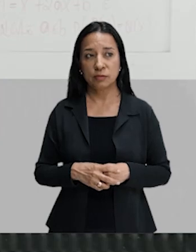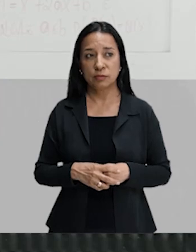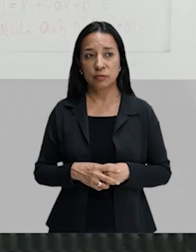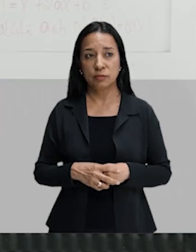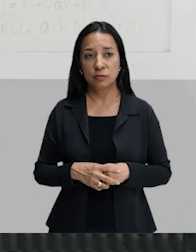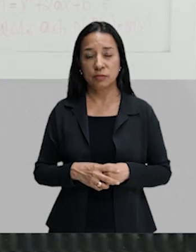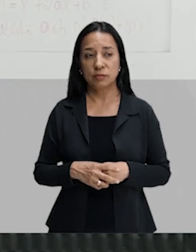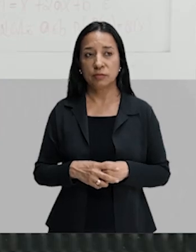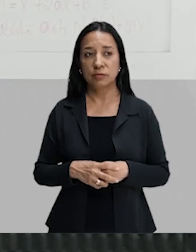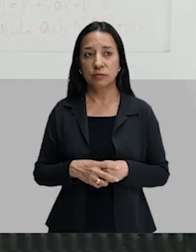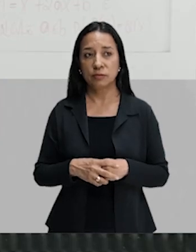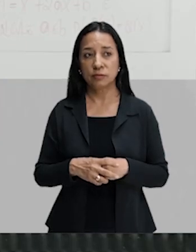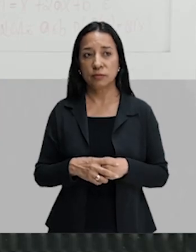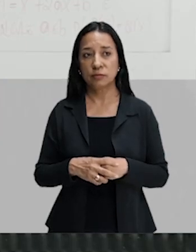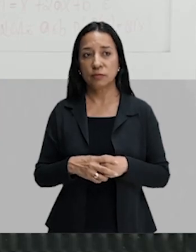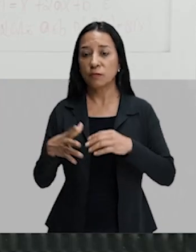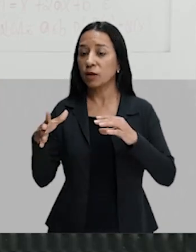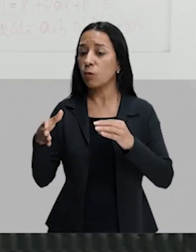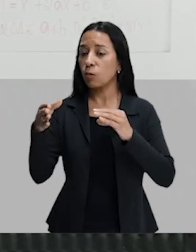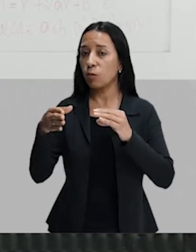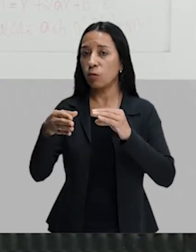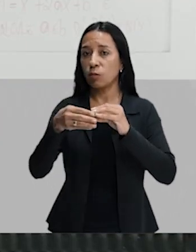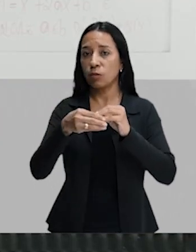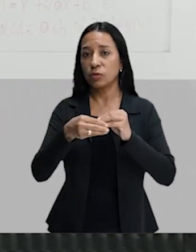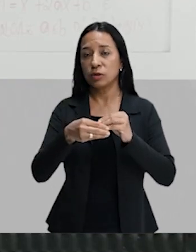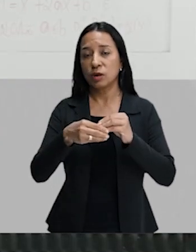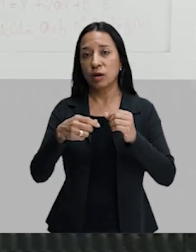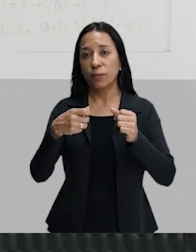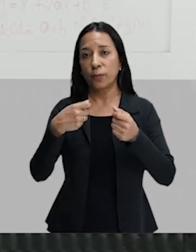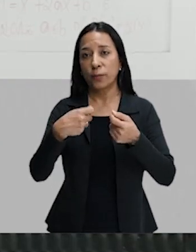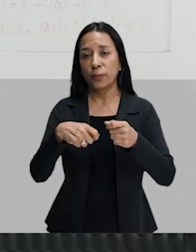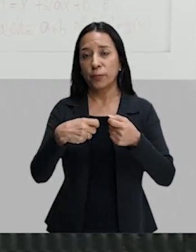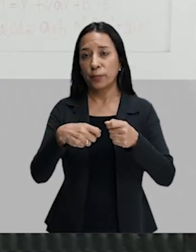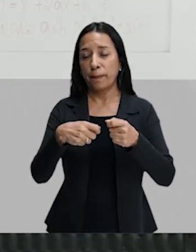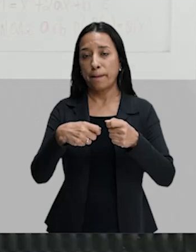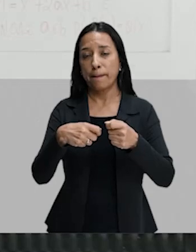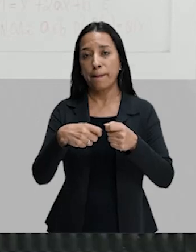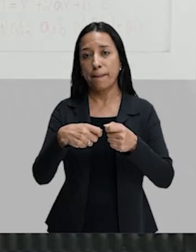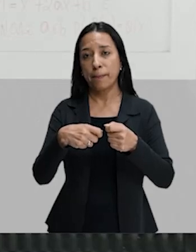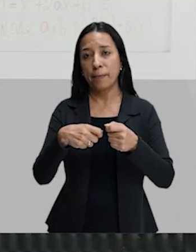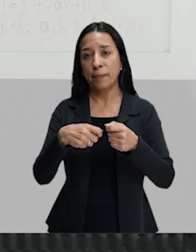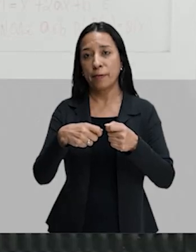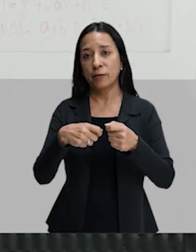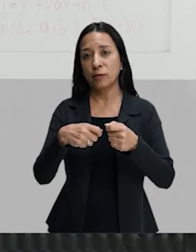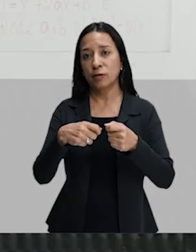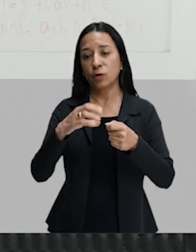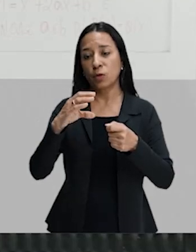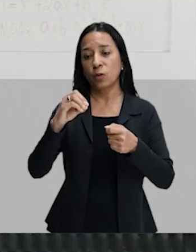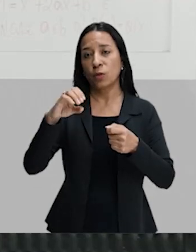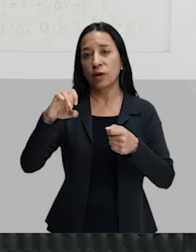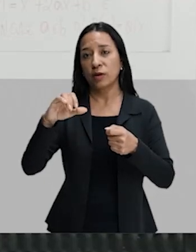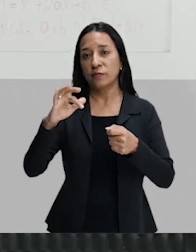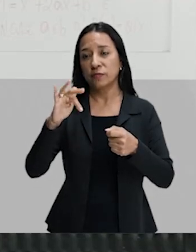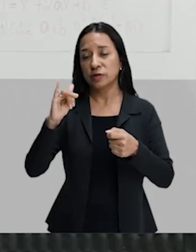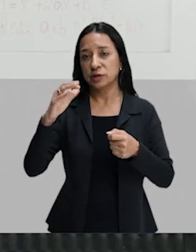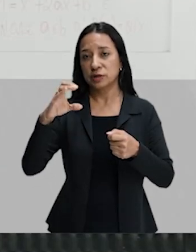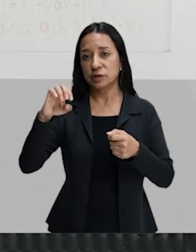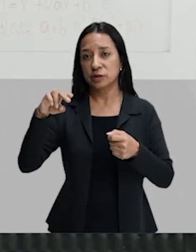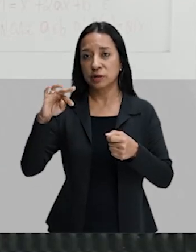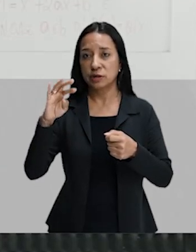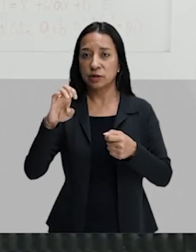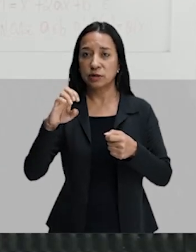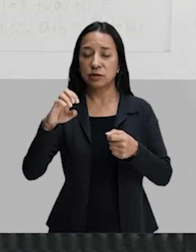polinômio P seja igual a um polinômio Q é que os coeficientes correspondentes têm que ter o mesmo